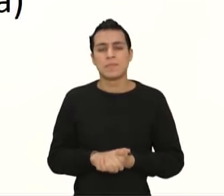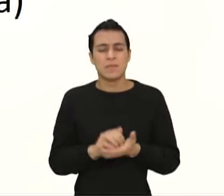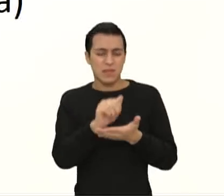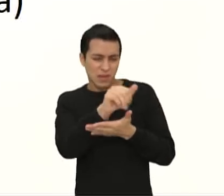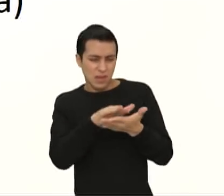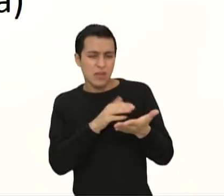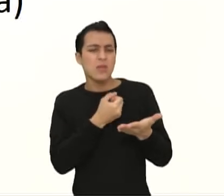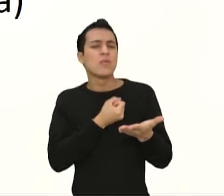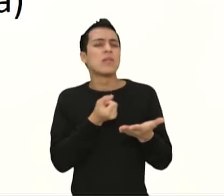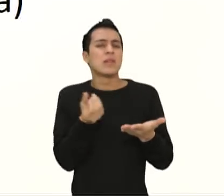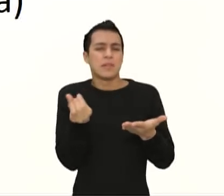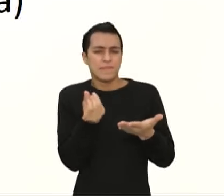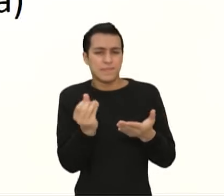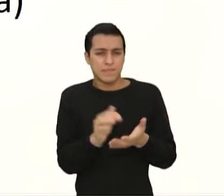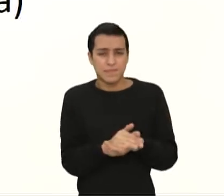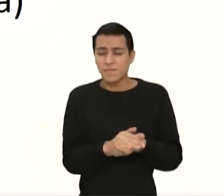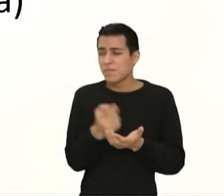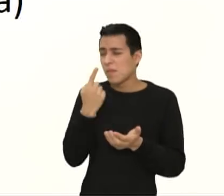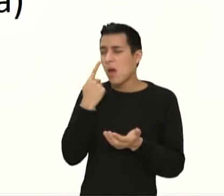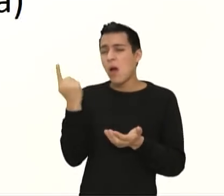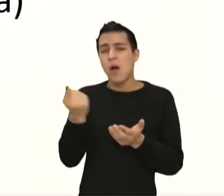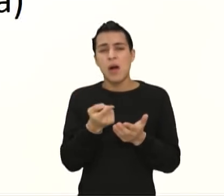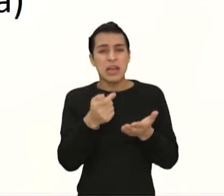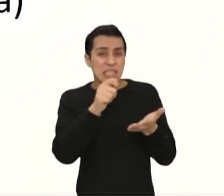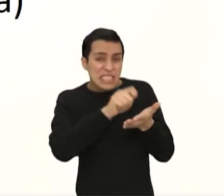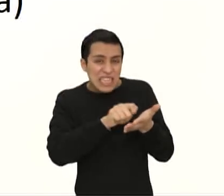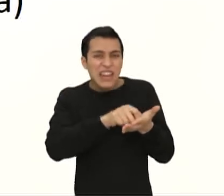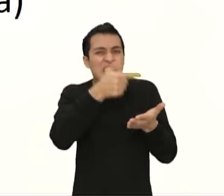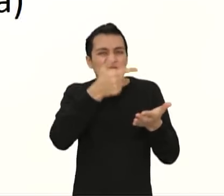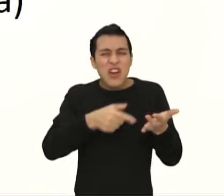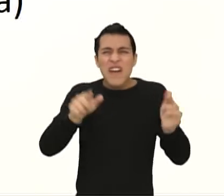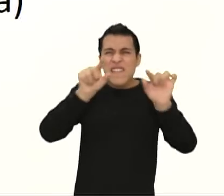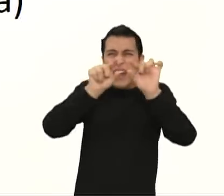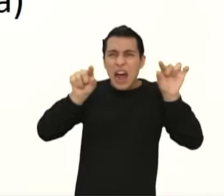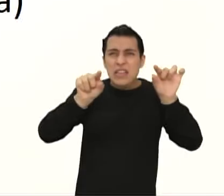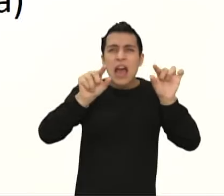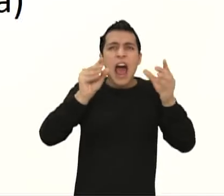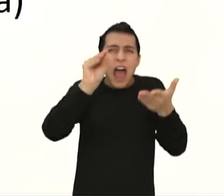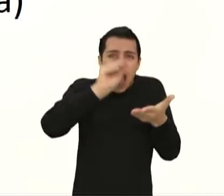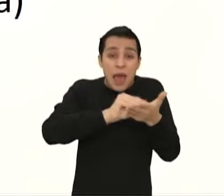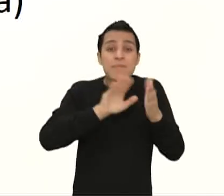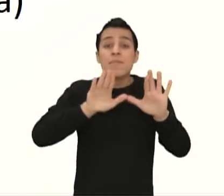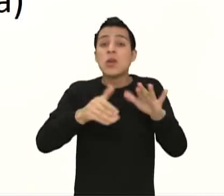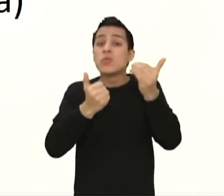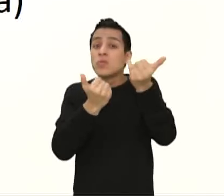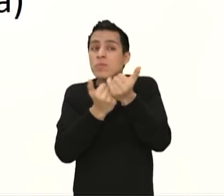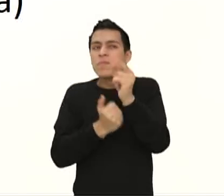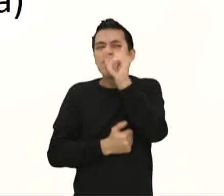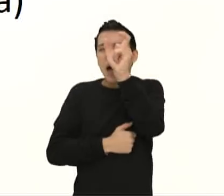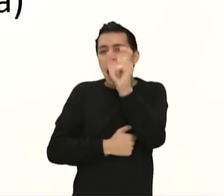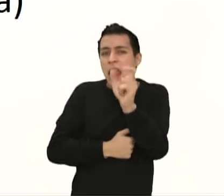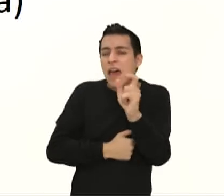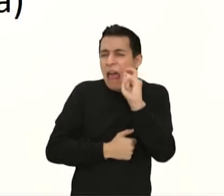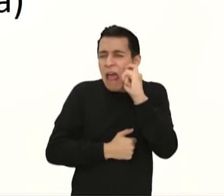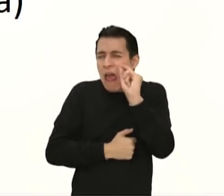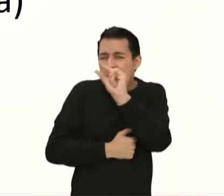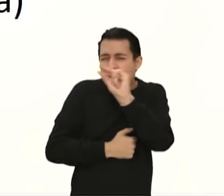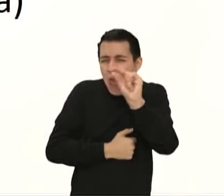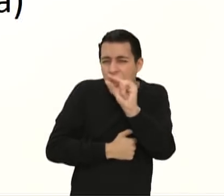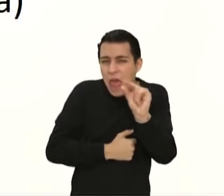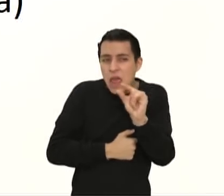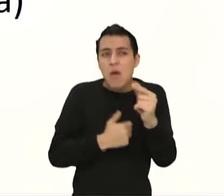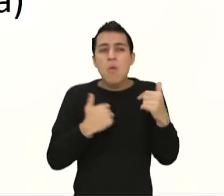Exercício de número 6. Reescreva as frases substituindo os termos destacados pelos